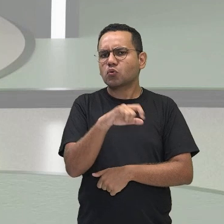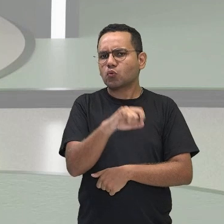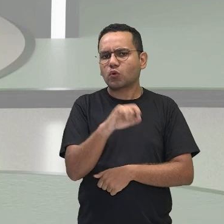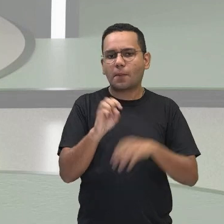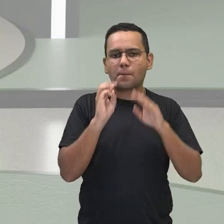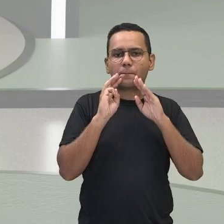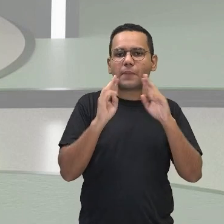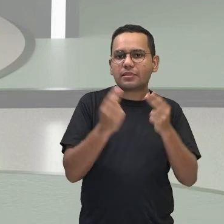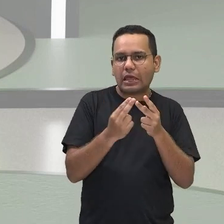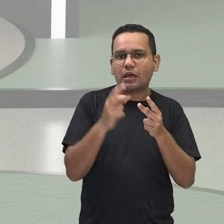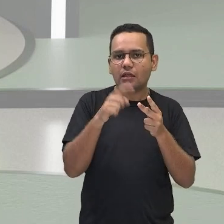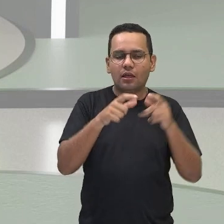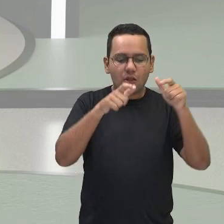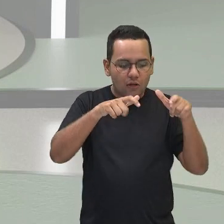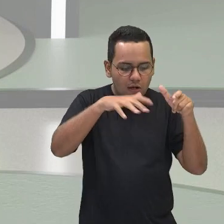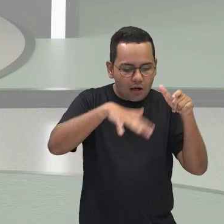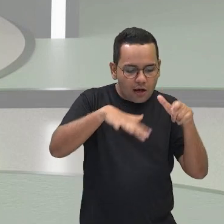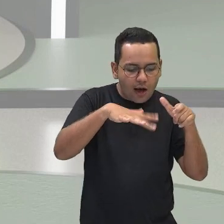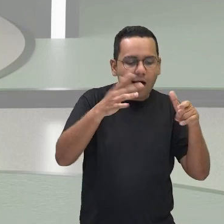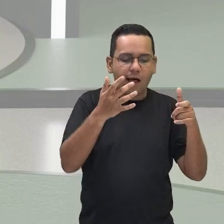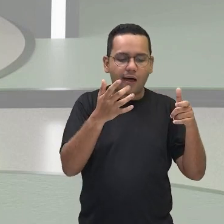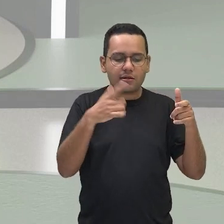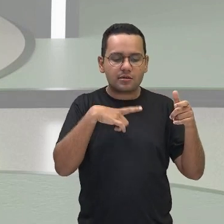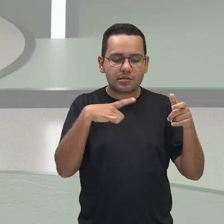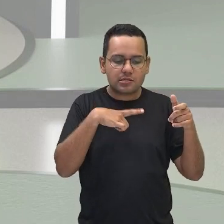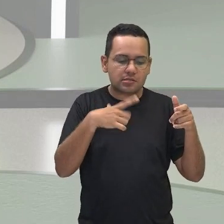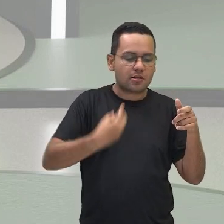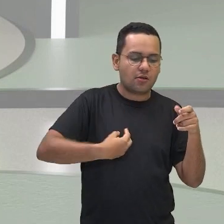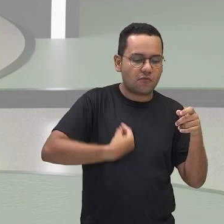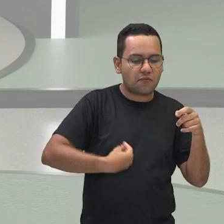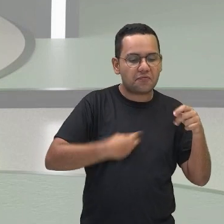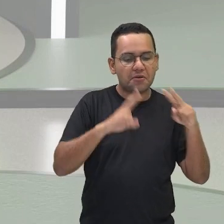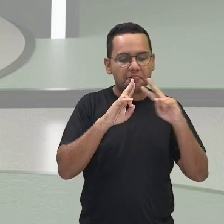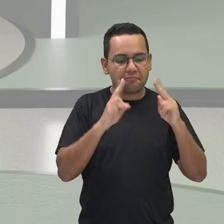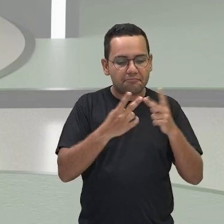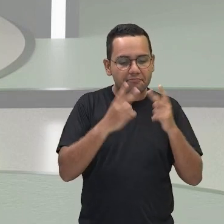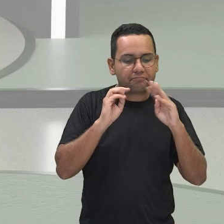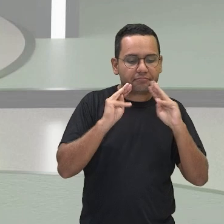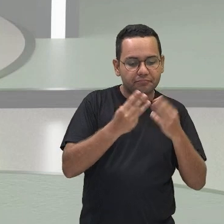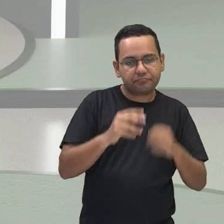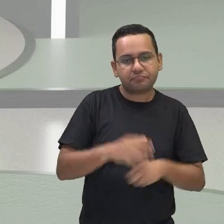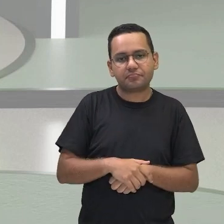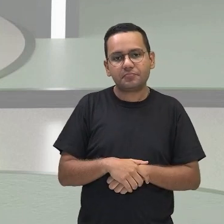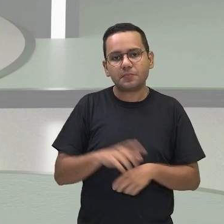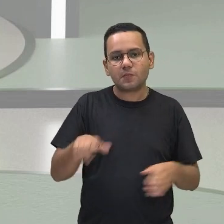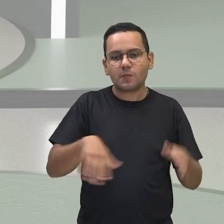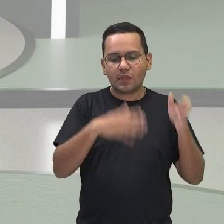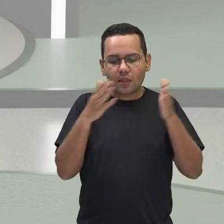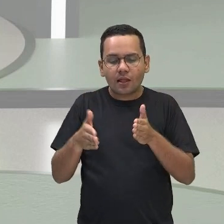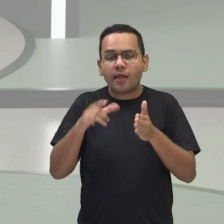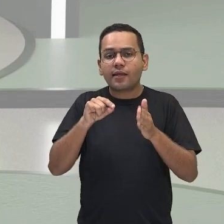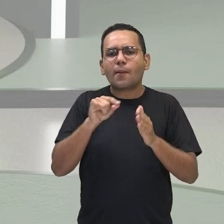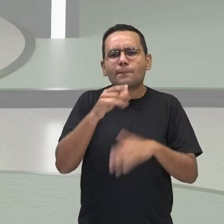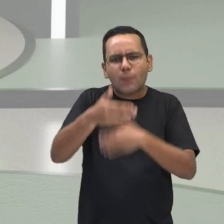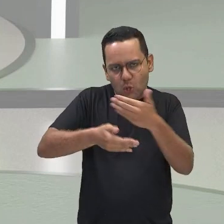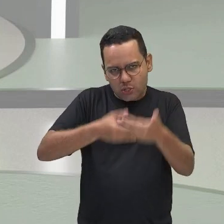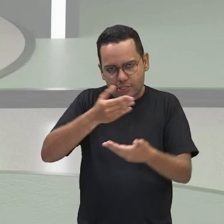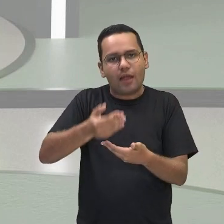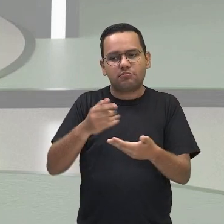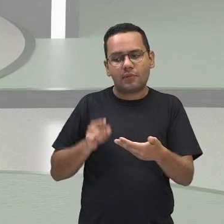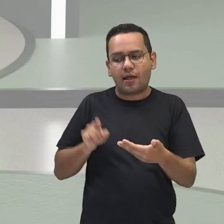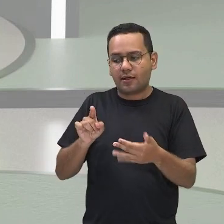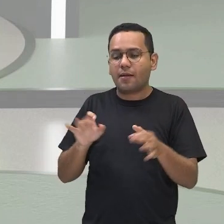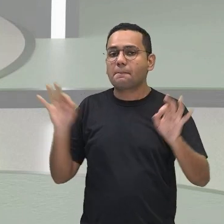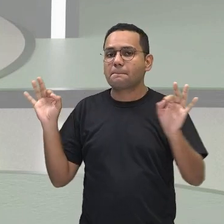espaço, tendo massa e volume. O corpo será um fragmento, né, um pedaço da matéria, e o objeto vai ser